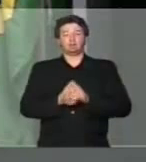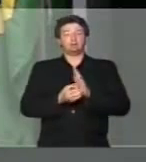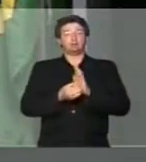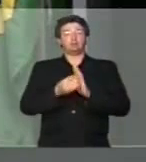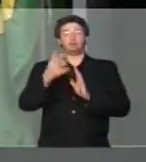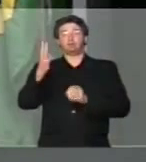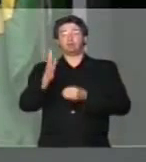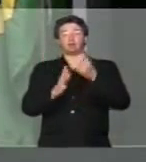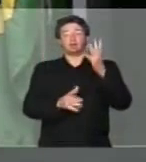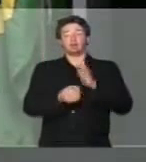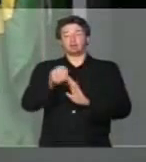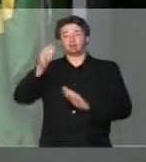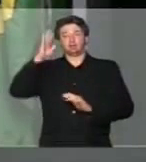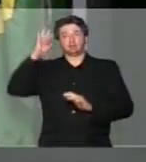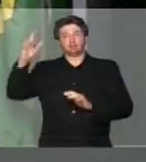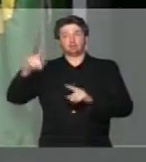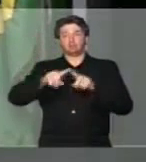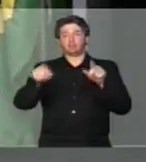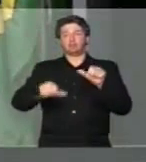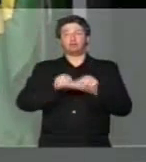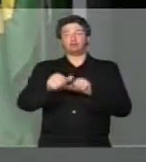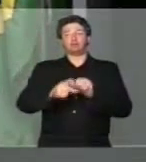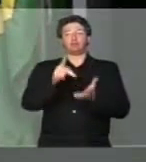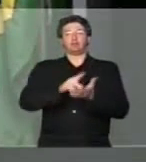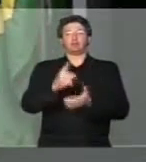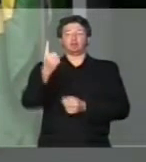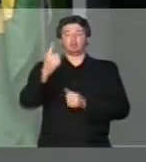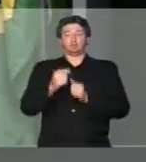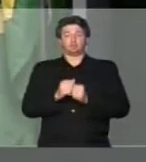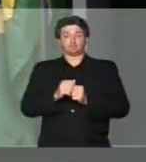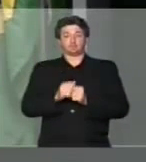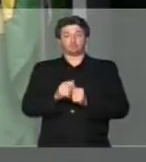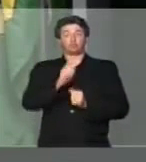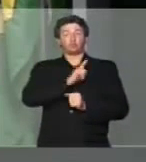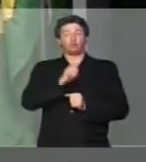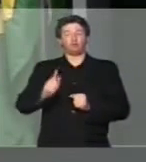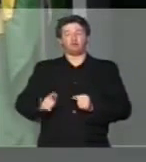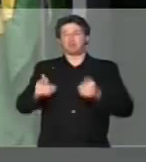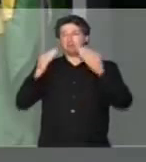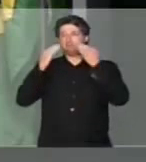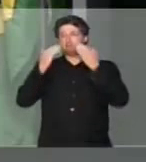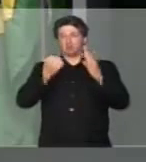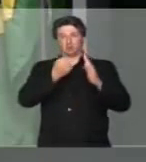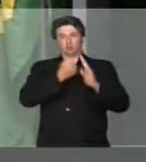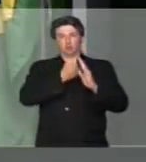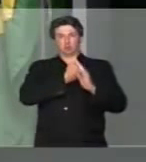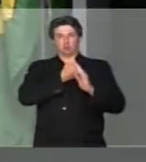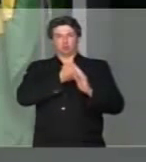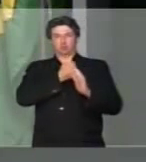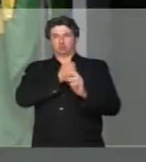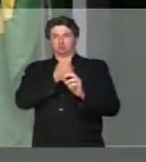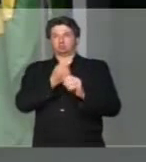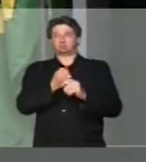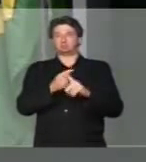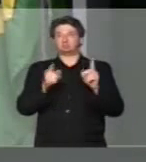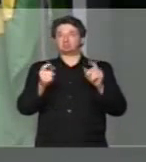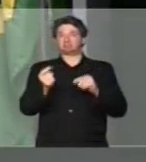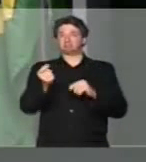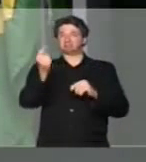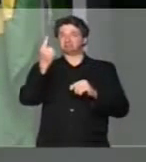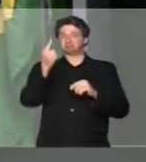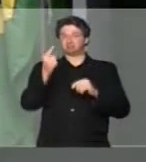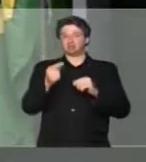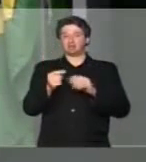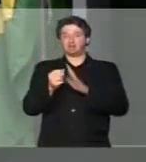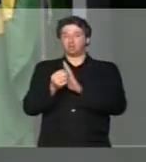várias estimativas e uma só verdade. O governo sempre apresentou números controversos em relação